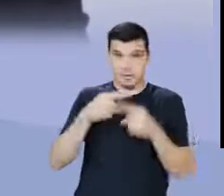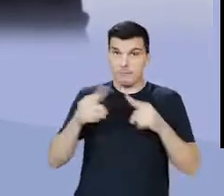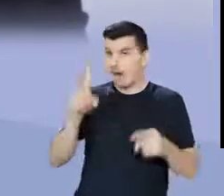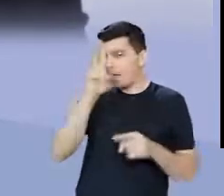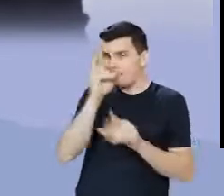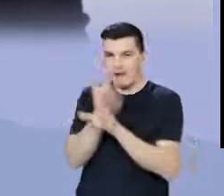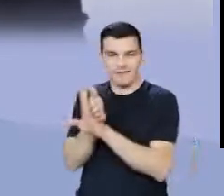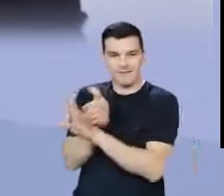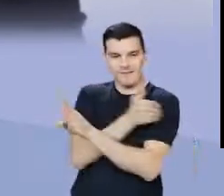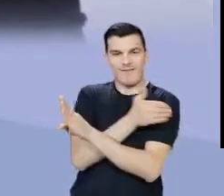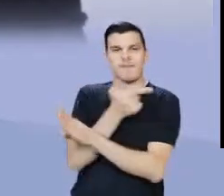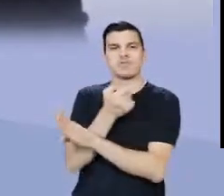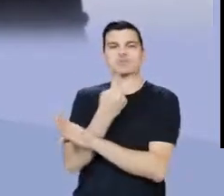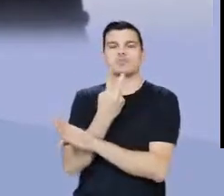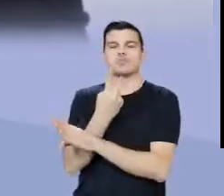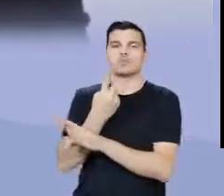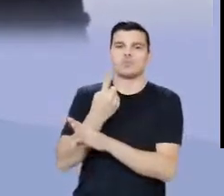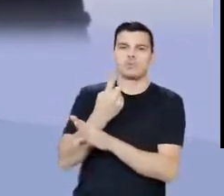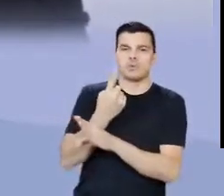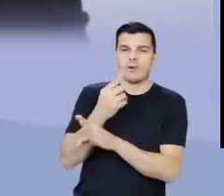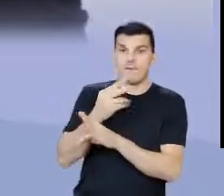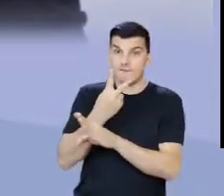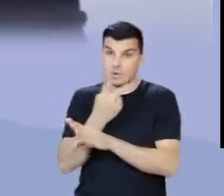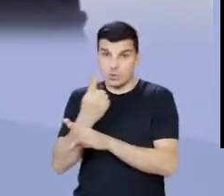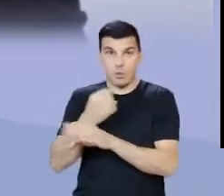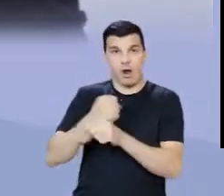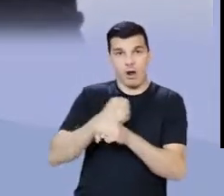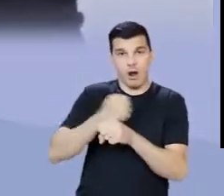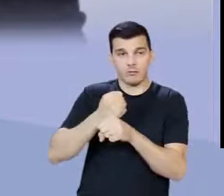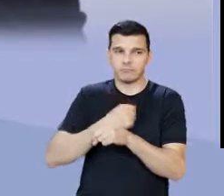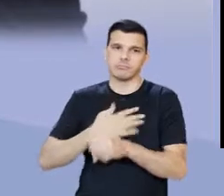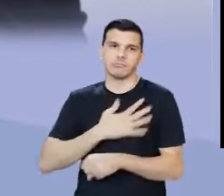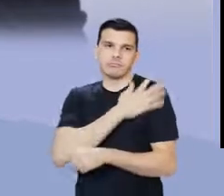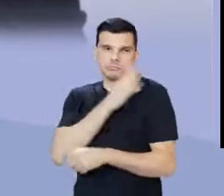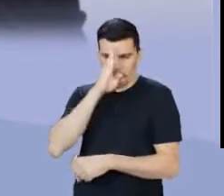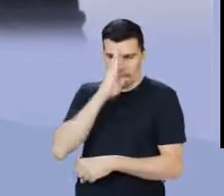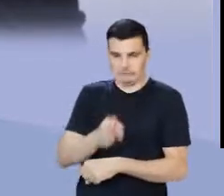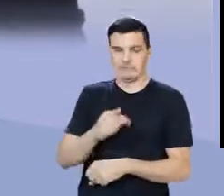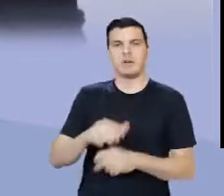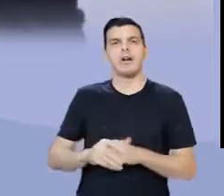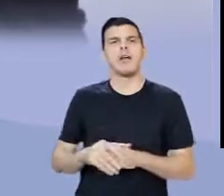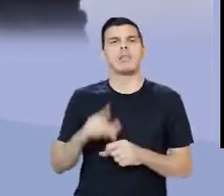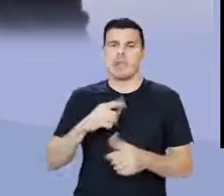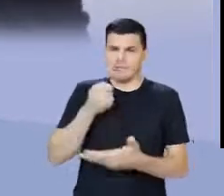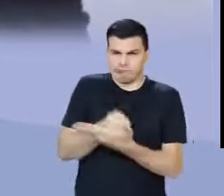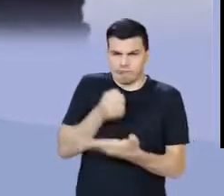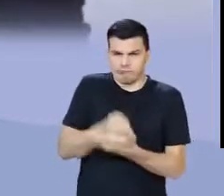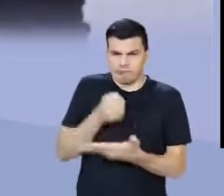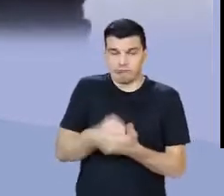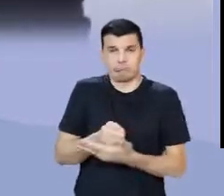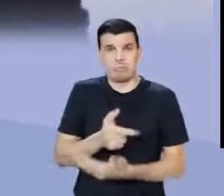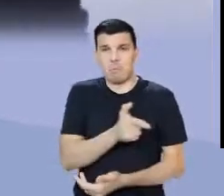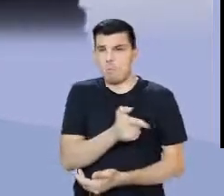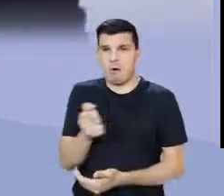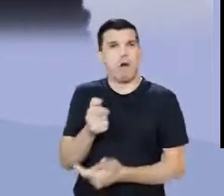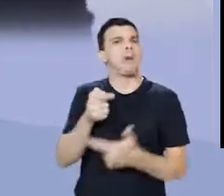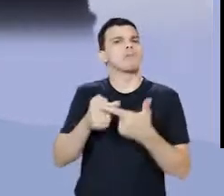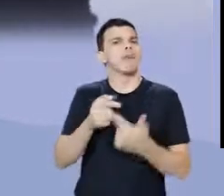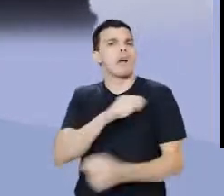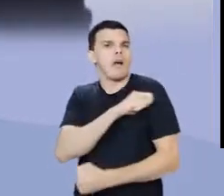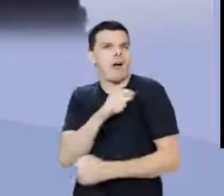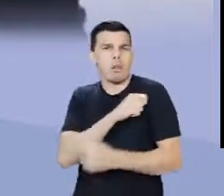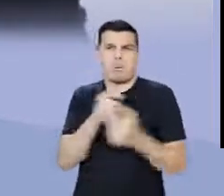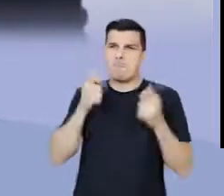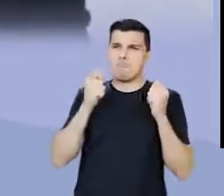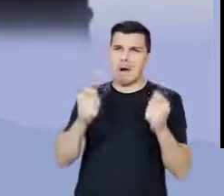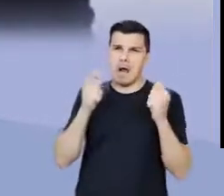Se a gente lembrar dos 21 anos do regime militar, em que você tem aí, né, uma opressão, você tem aí a luta armada, você